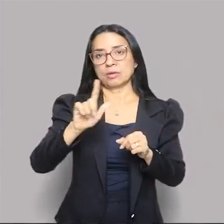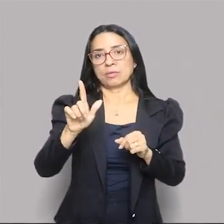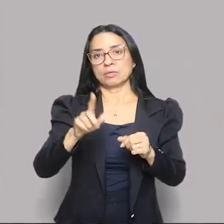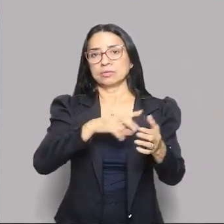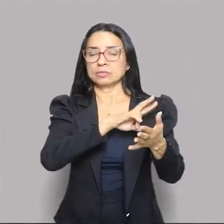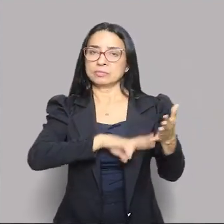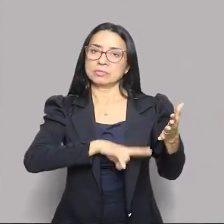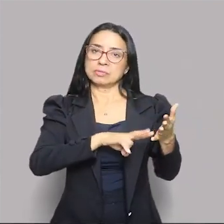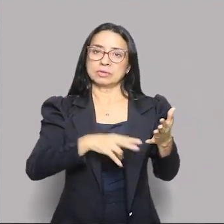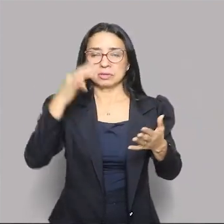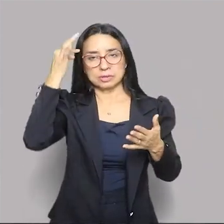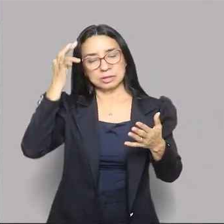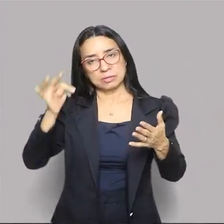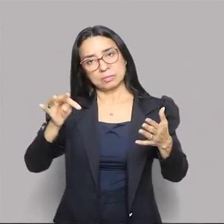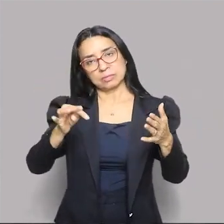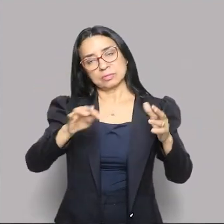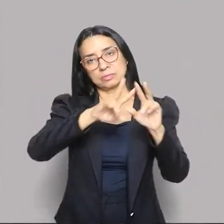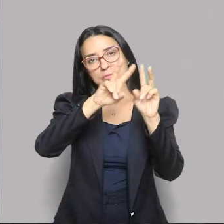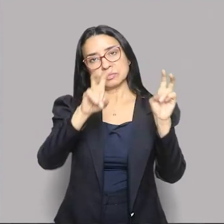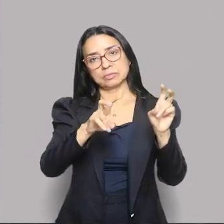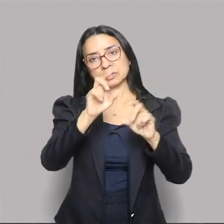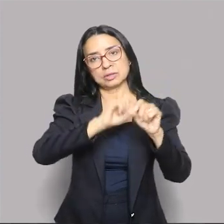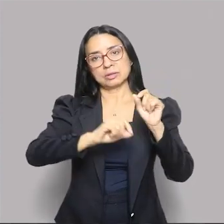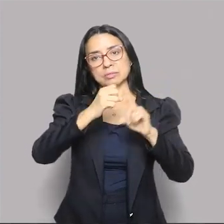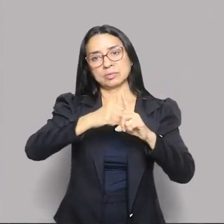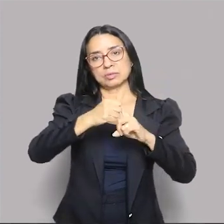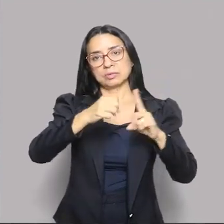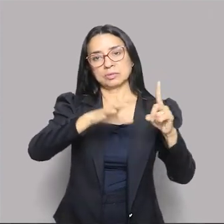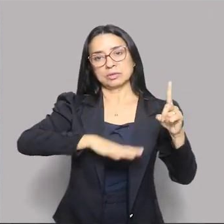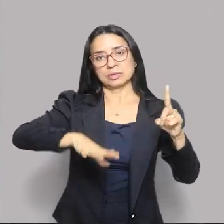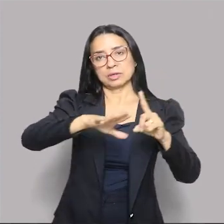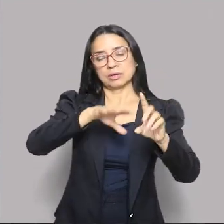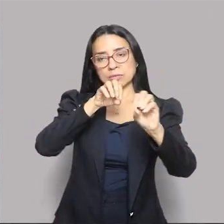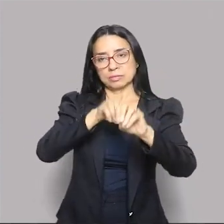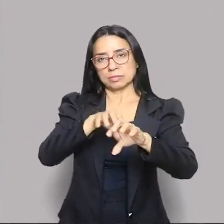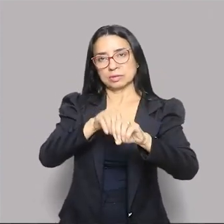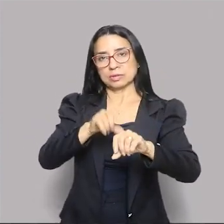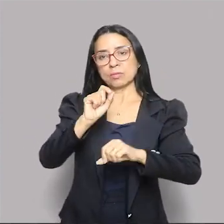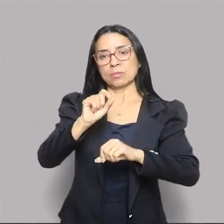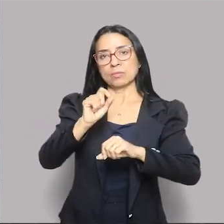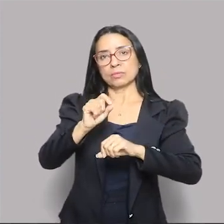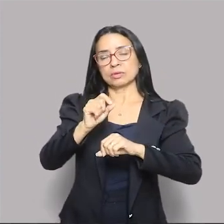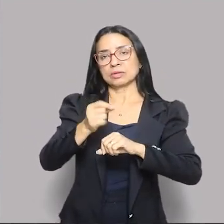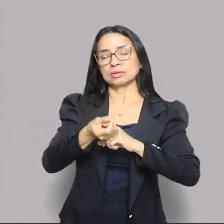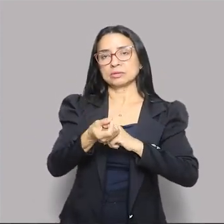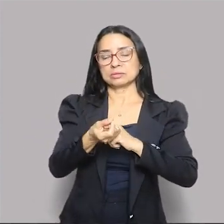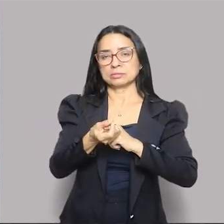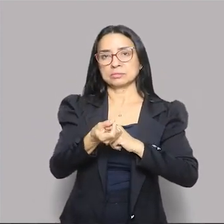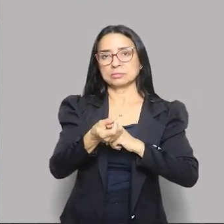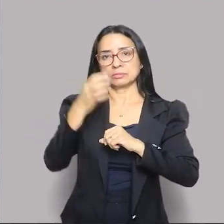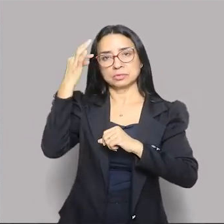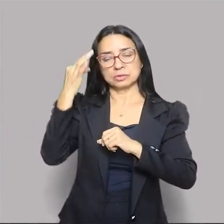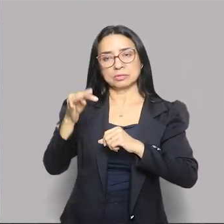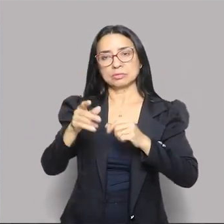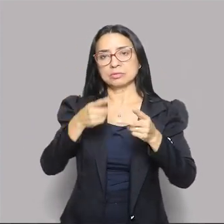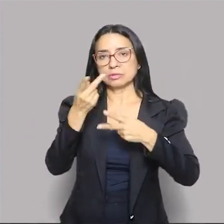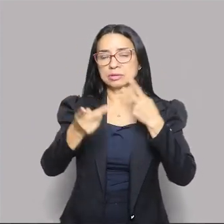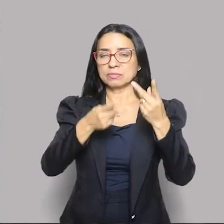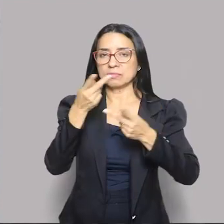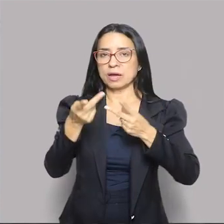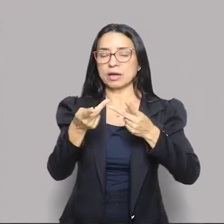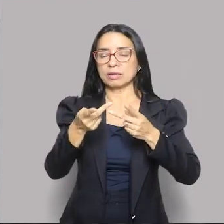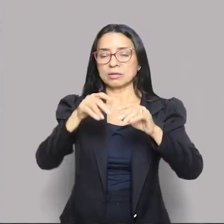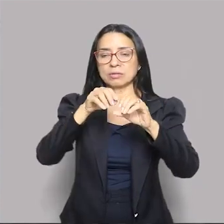ler só teóricos do eixo do social educação. Então, quem são os teóricos que falam sobre educação no Brasil e no